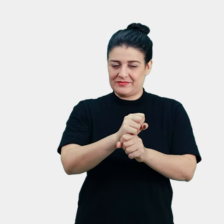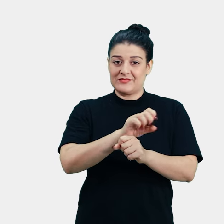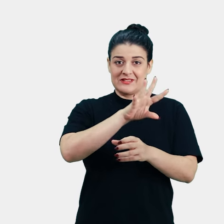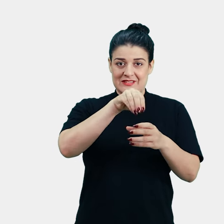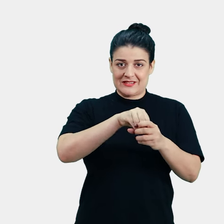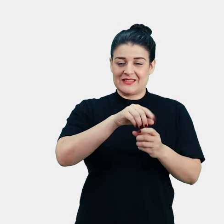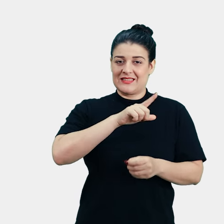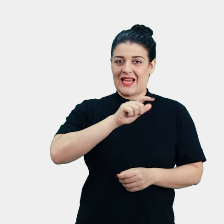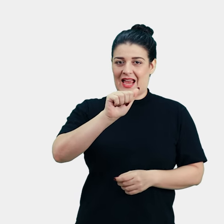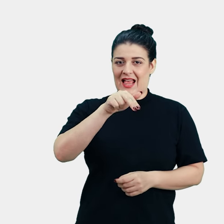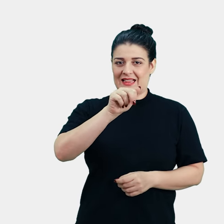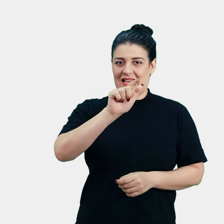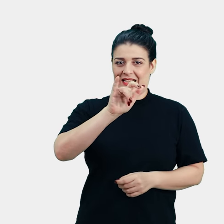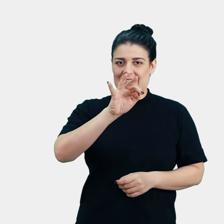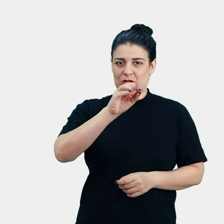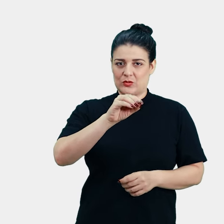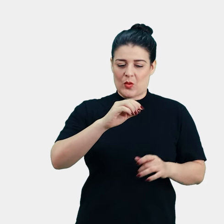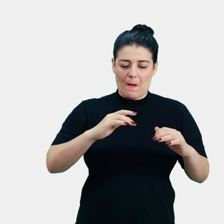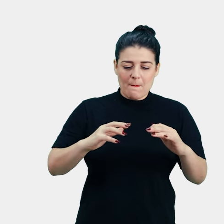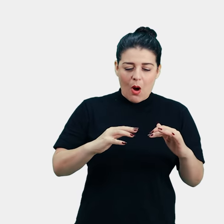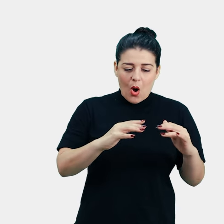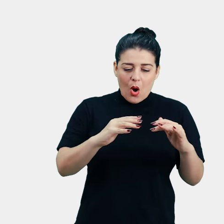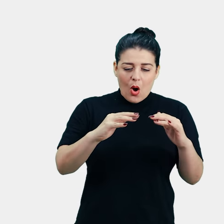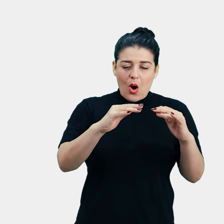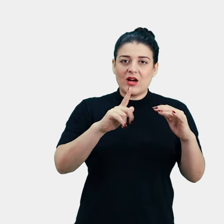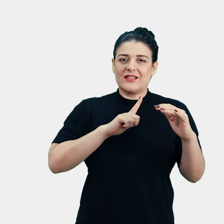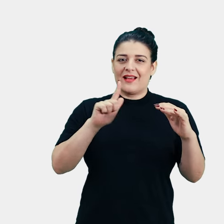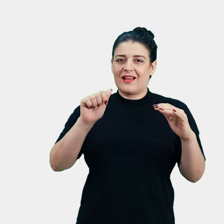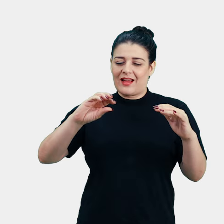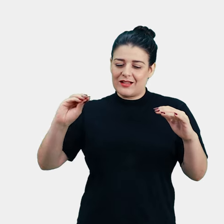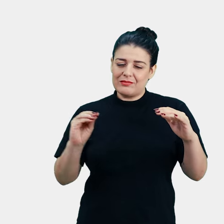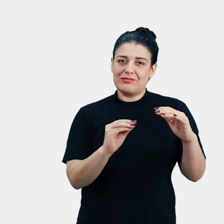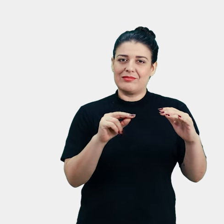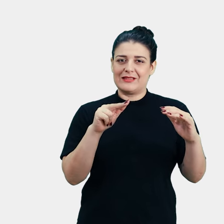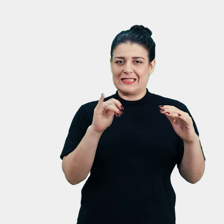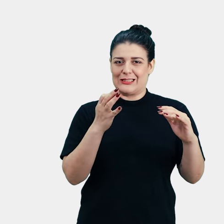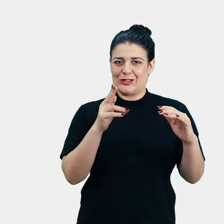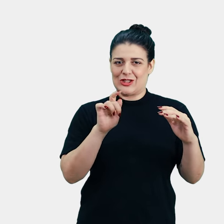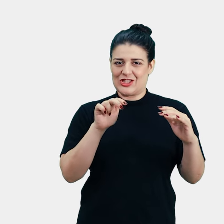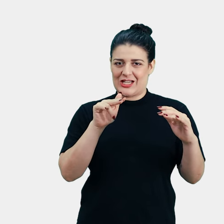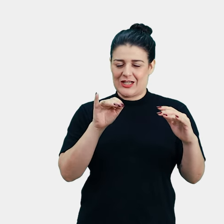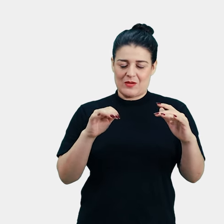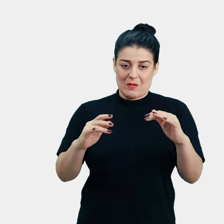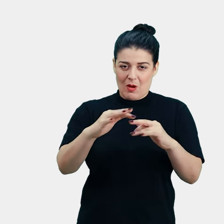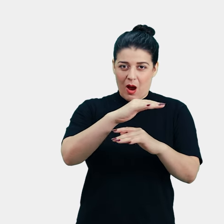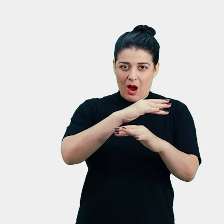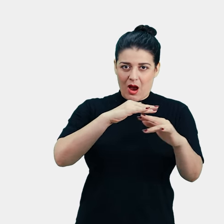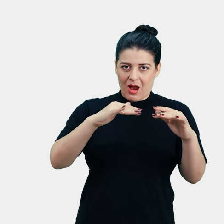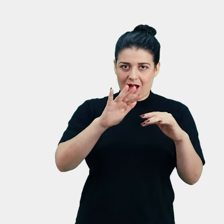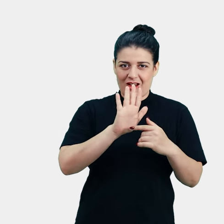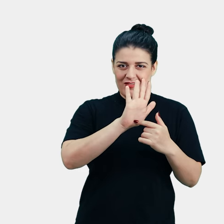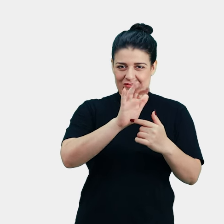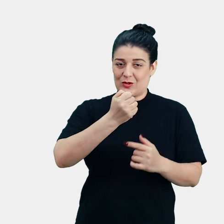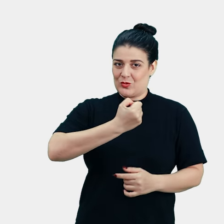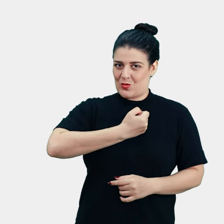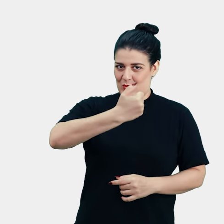contendo o analito vai ser nebulizada, tá? Com auxílio de um gás nitrogênio, tá? Então, tá vendo aqui